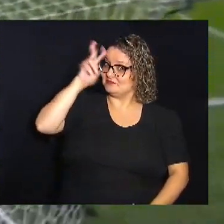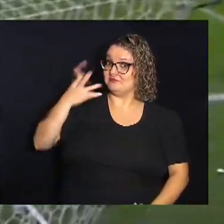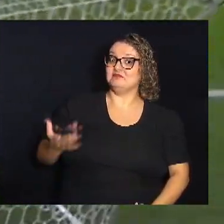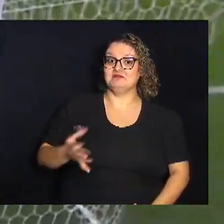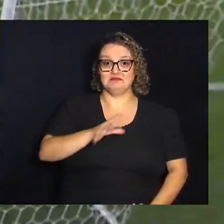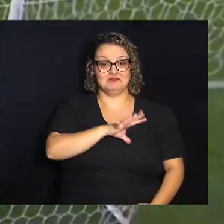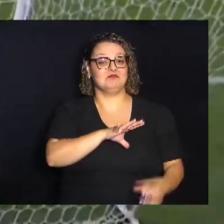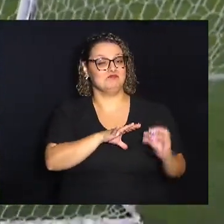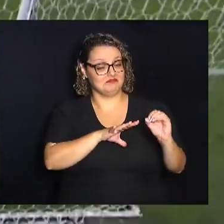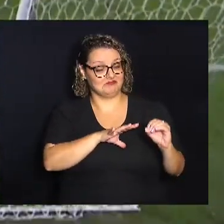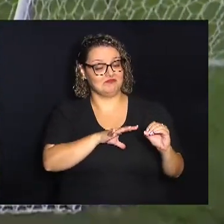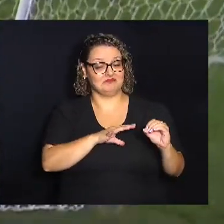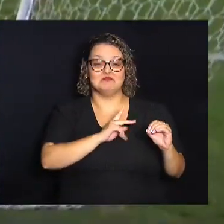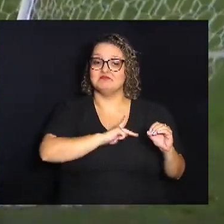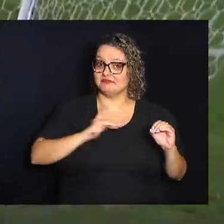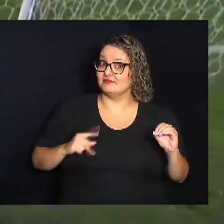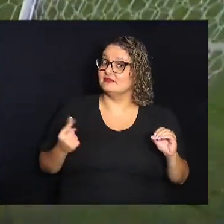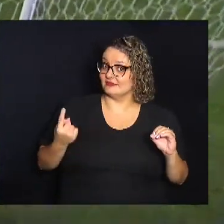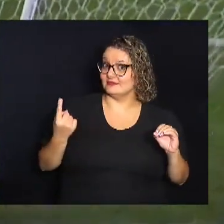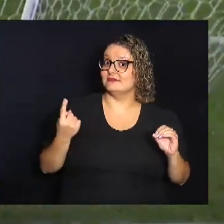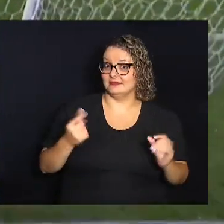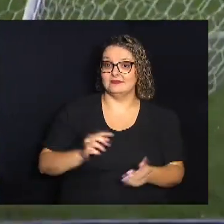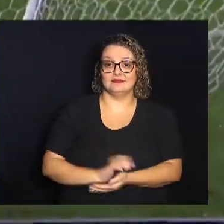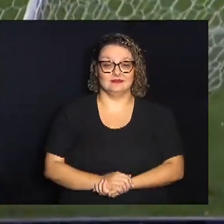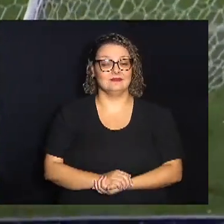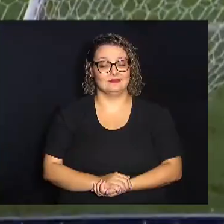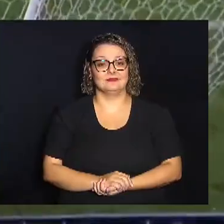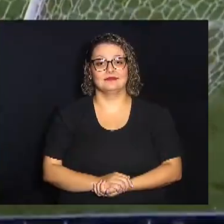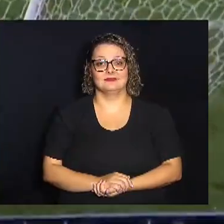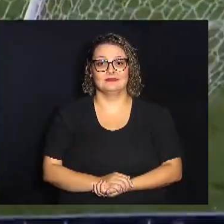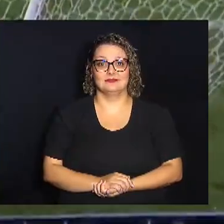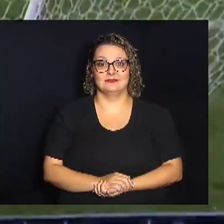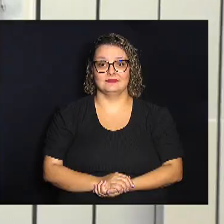Corinthians 0, Ponte Preta 1.